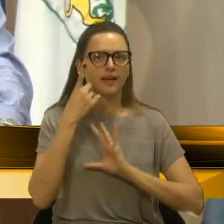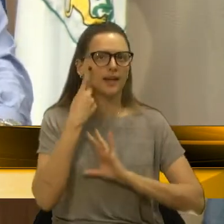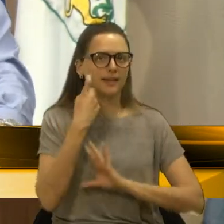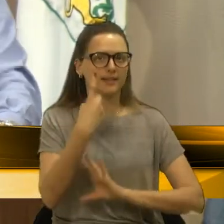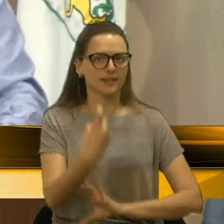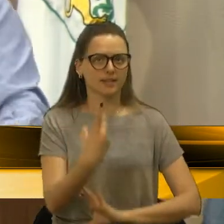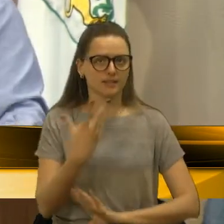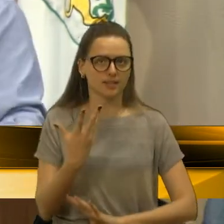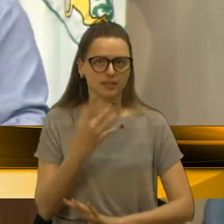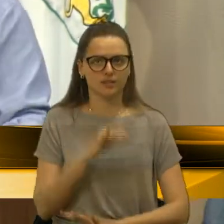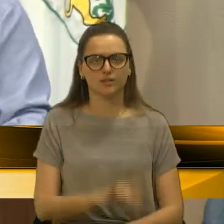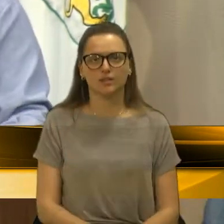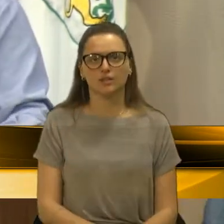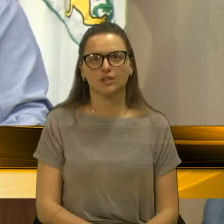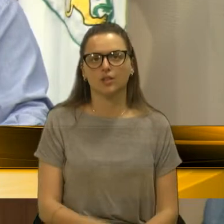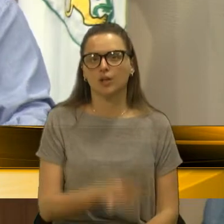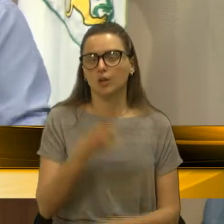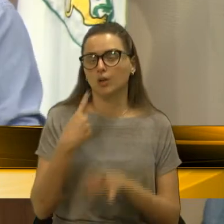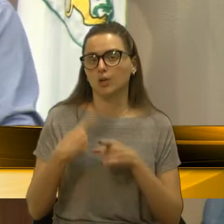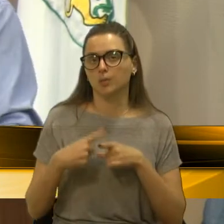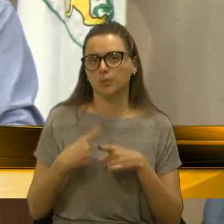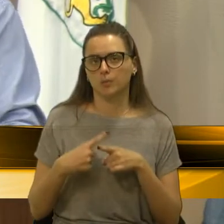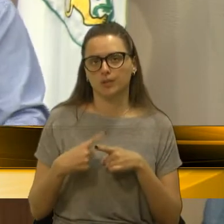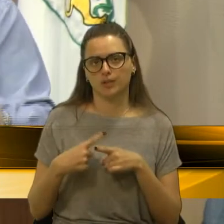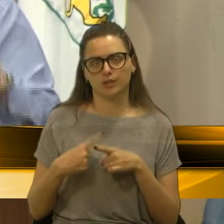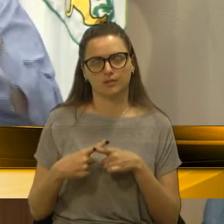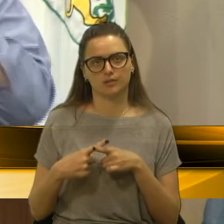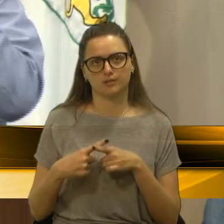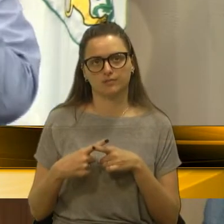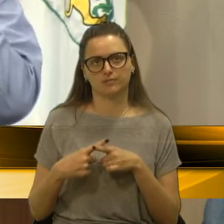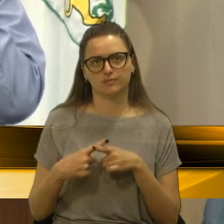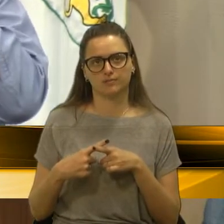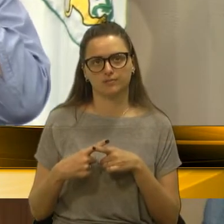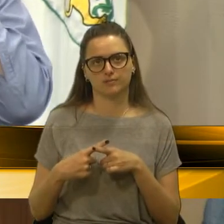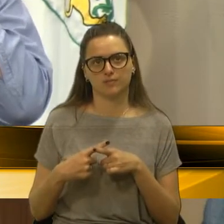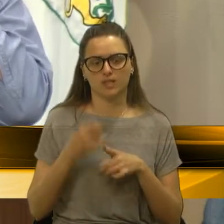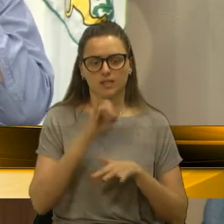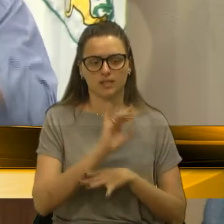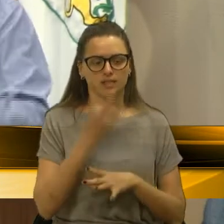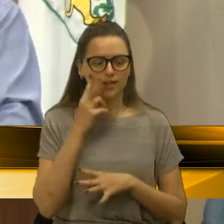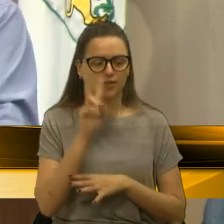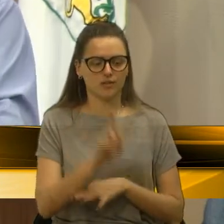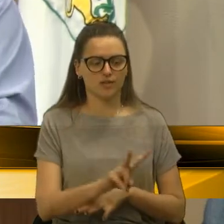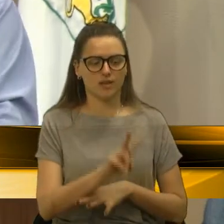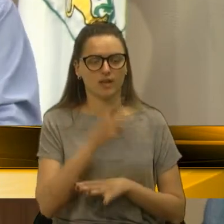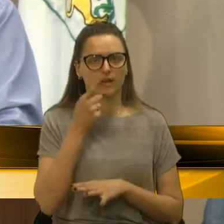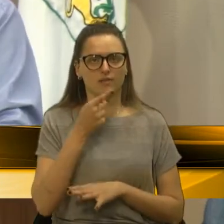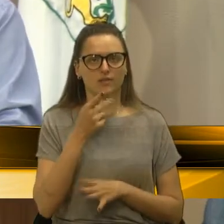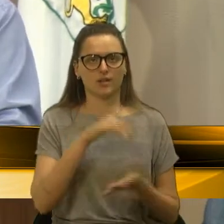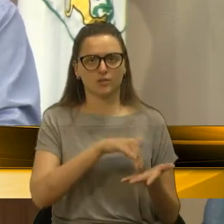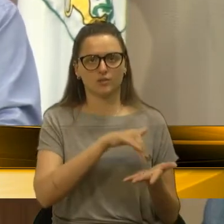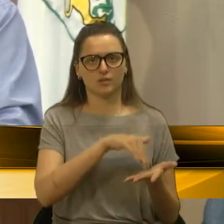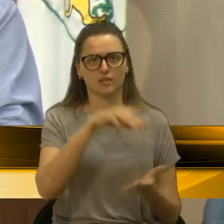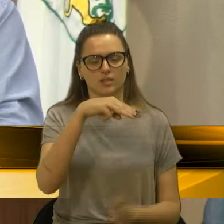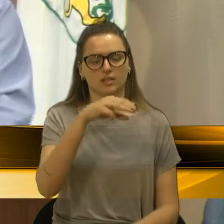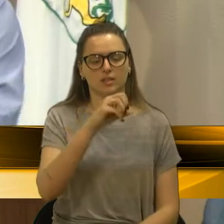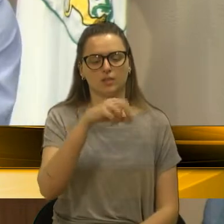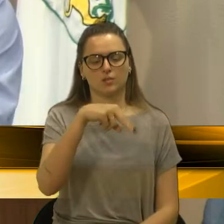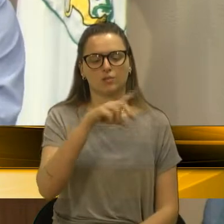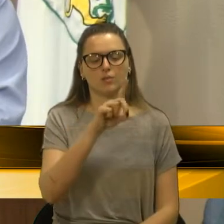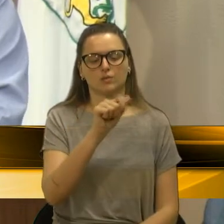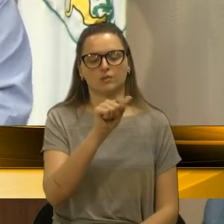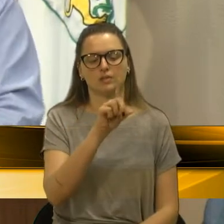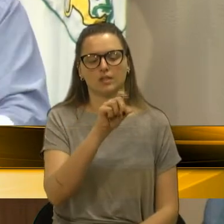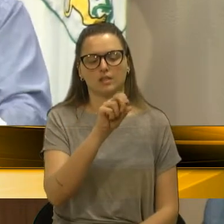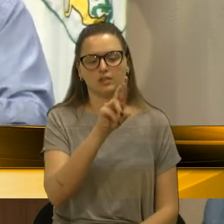Felipe, né? Porque pegarmos a fala do secretário Mondadori, ao